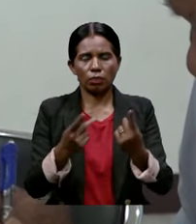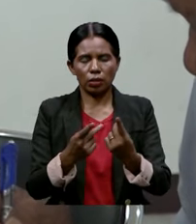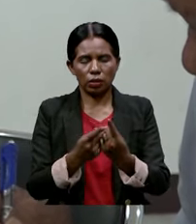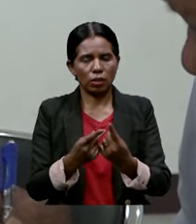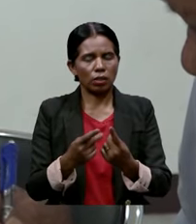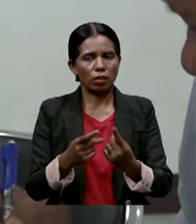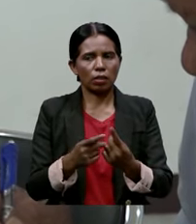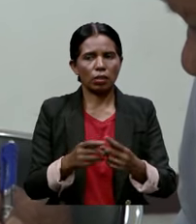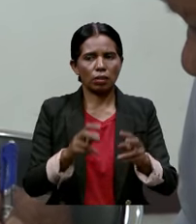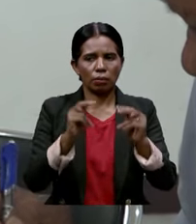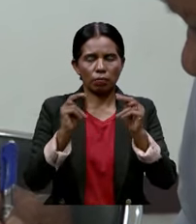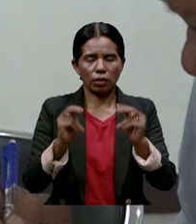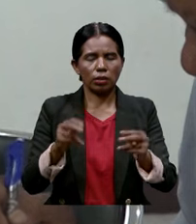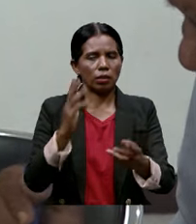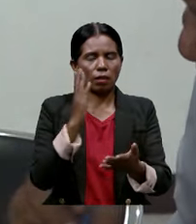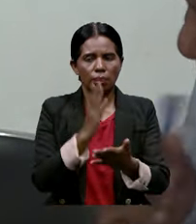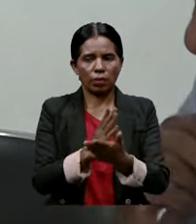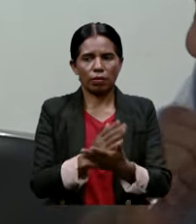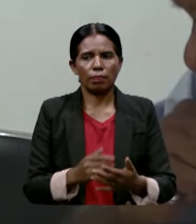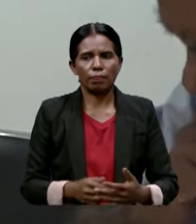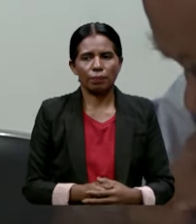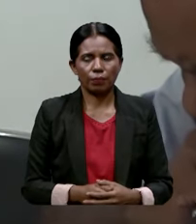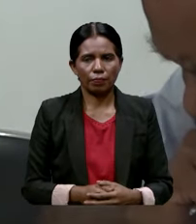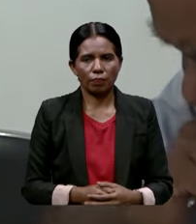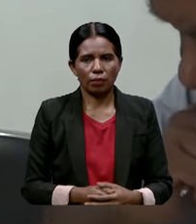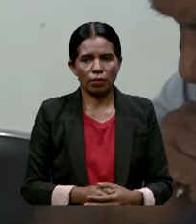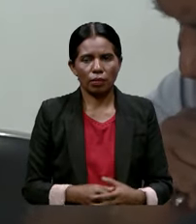Ni los compañía, ne persiste blacklist y